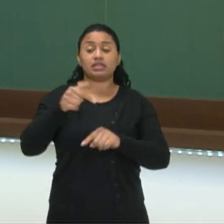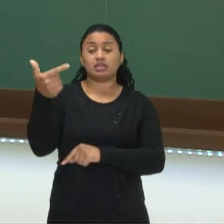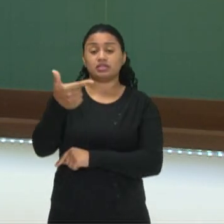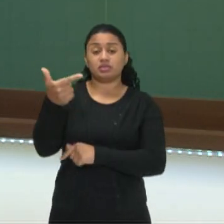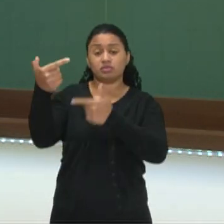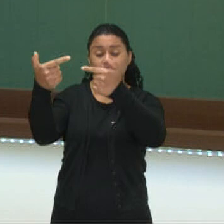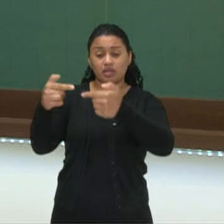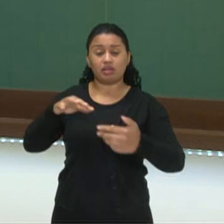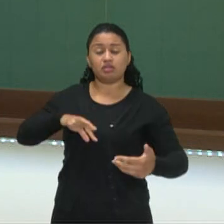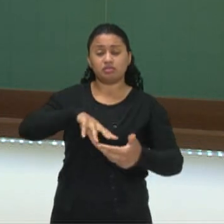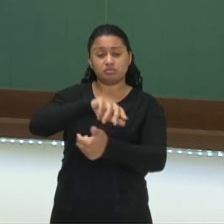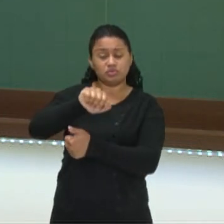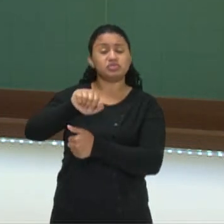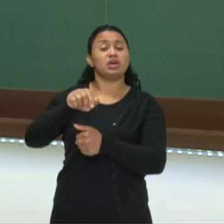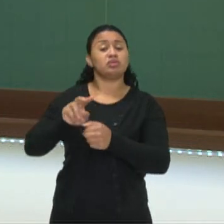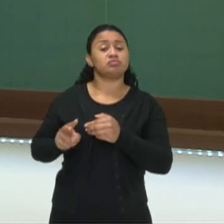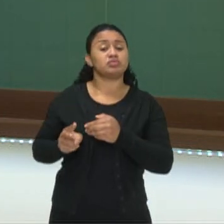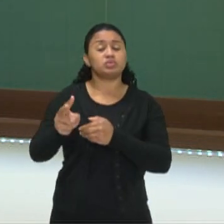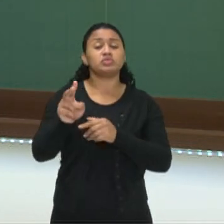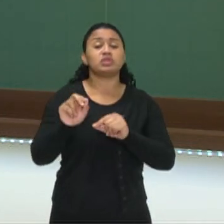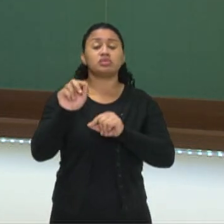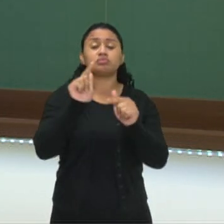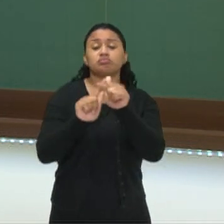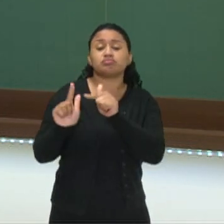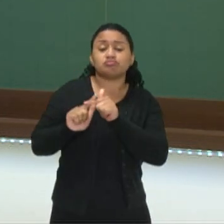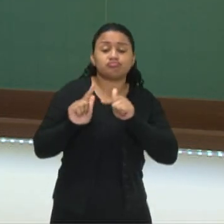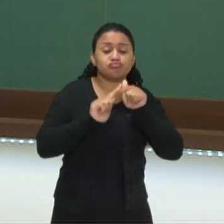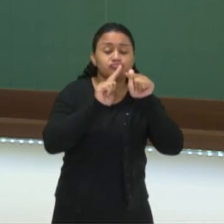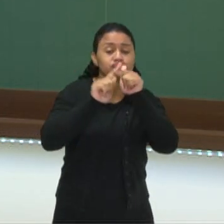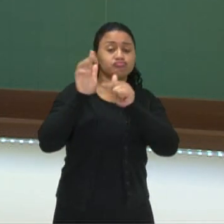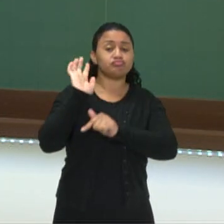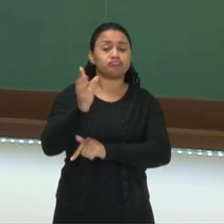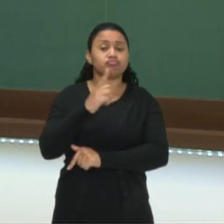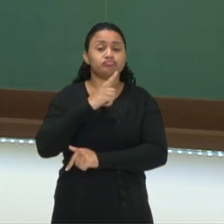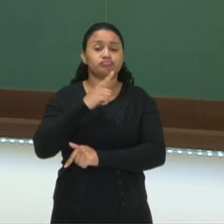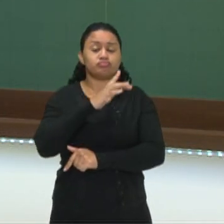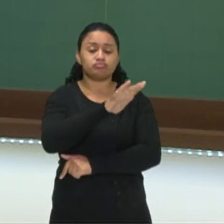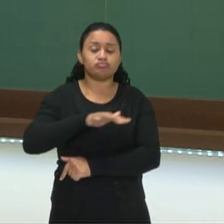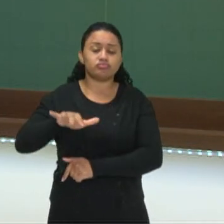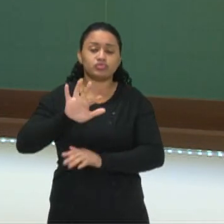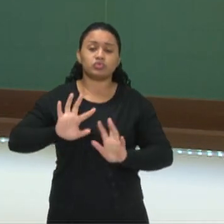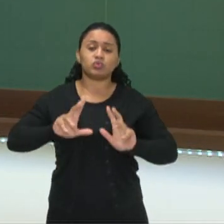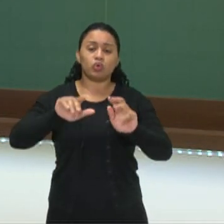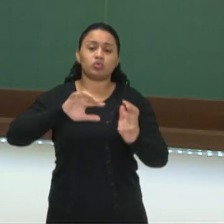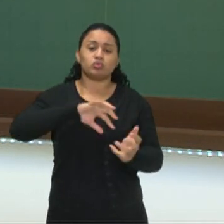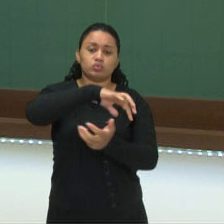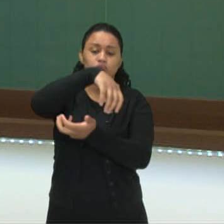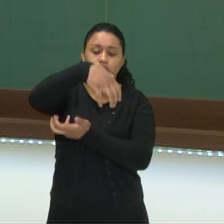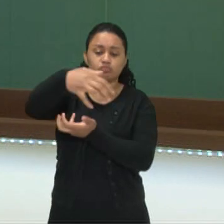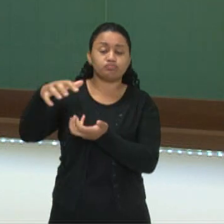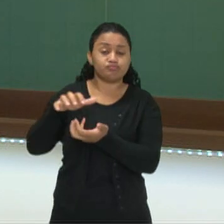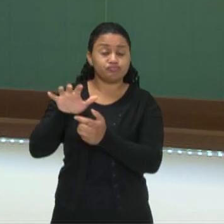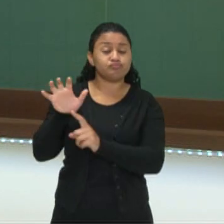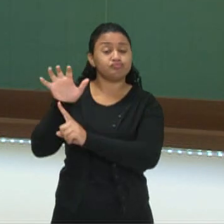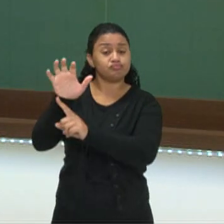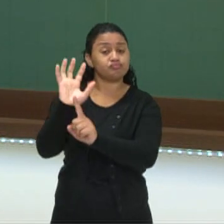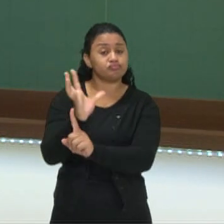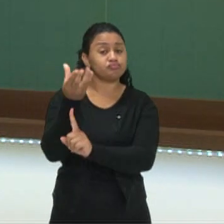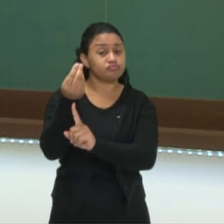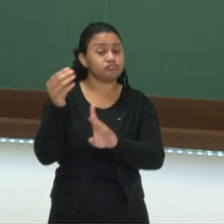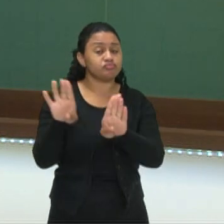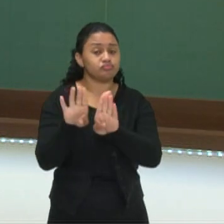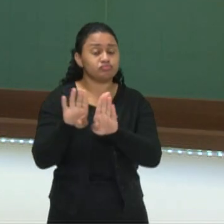Mundial, foi exatamente a continuidade daqueles problemas que já estavam tendo dentro de todo o mundo. E isso afetou a arte. A arte,